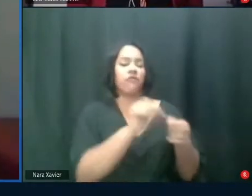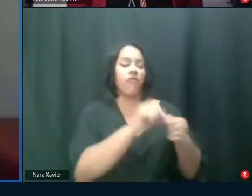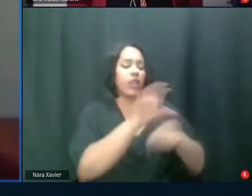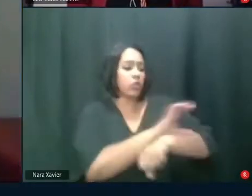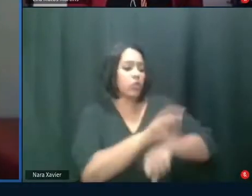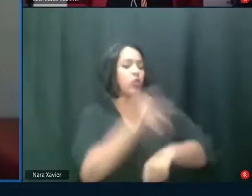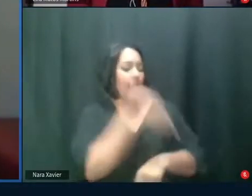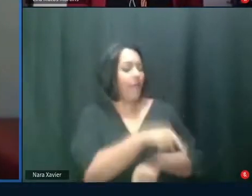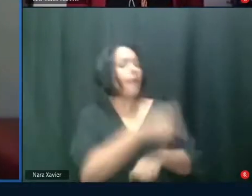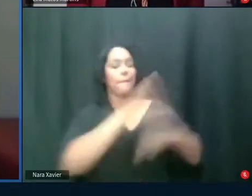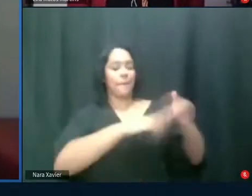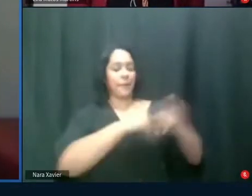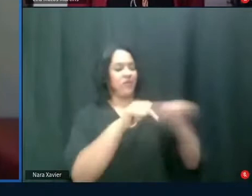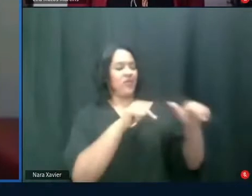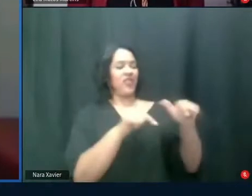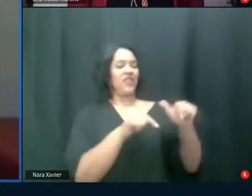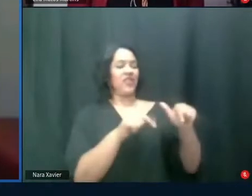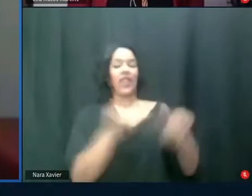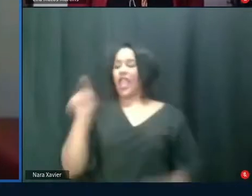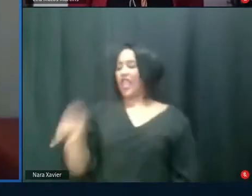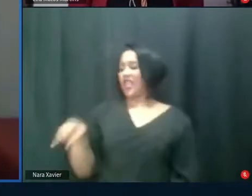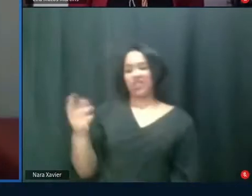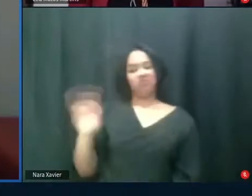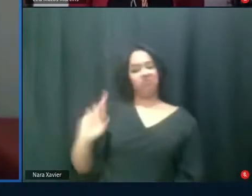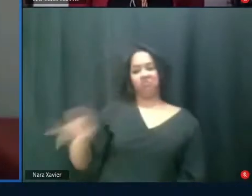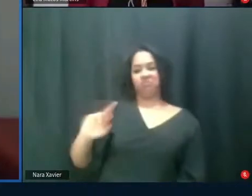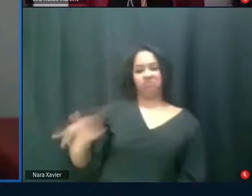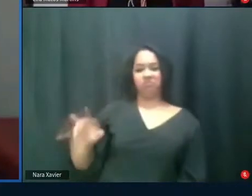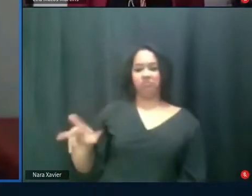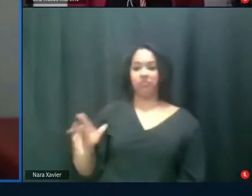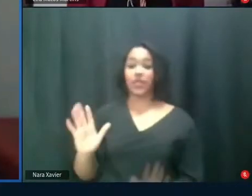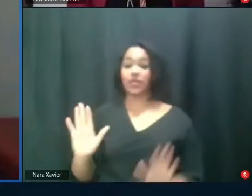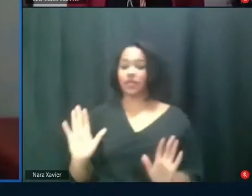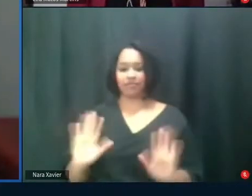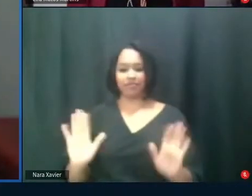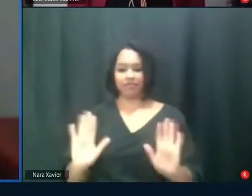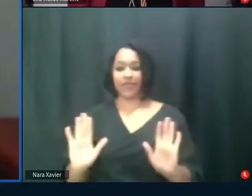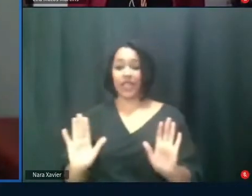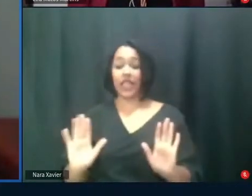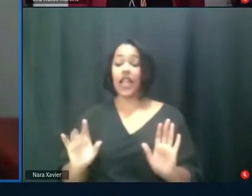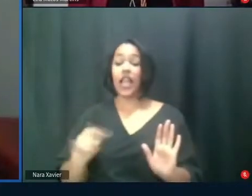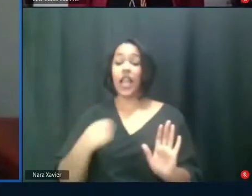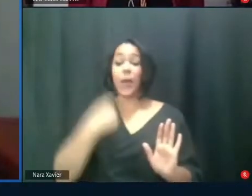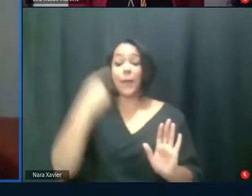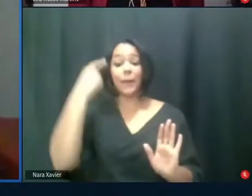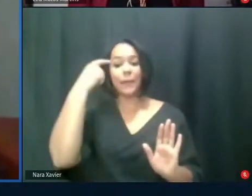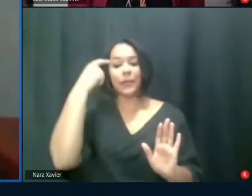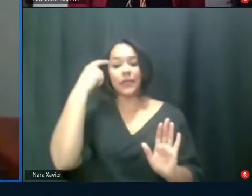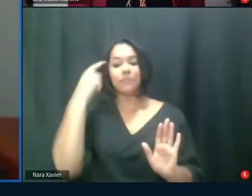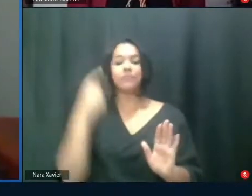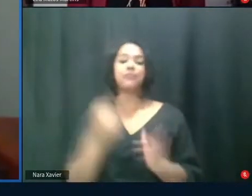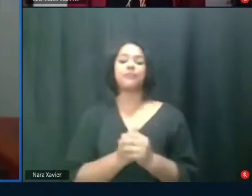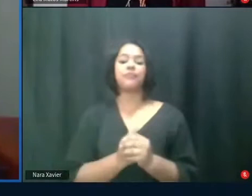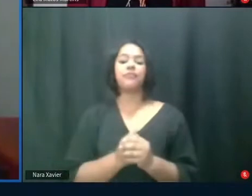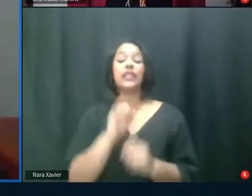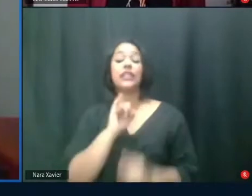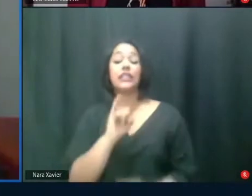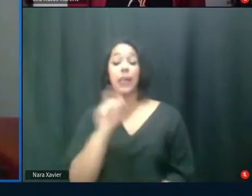objetivo. E aí eu fiquei pensando se esse uso, ele não começou na nossa